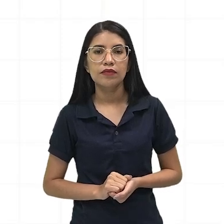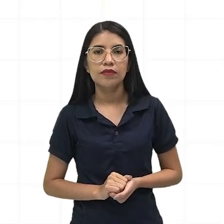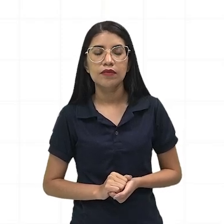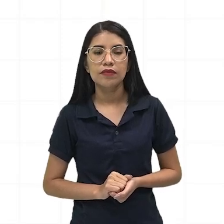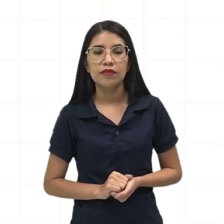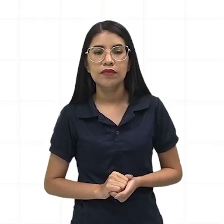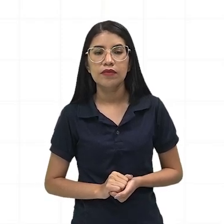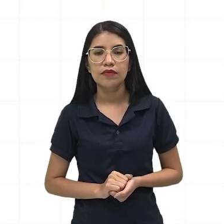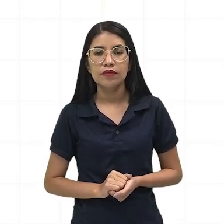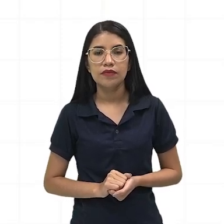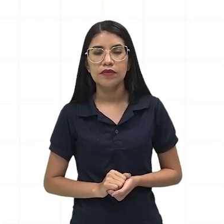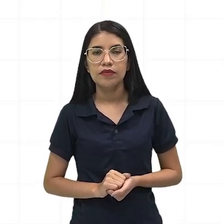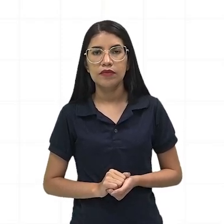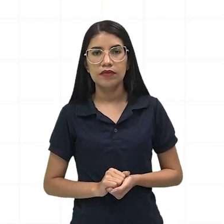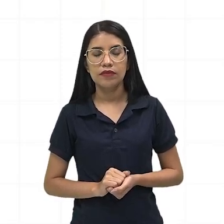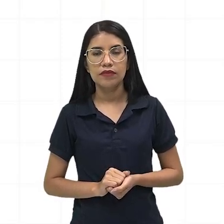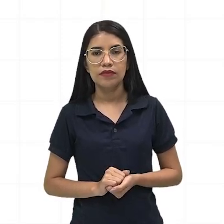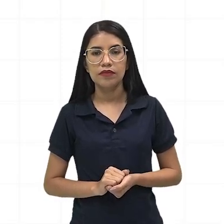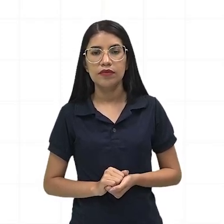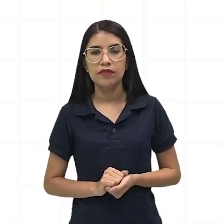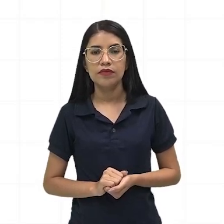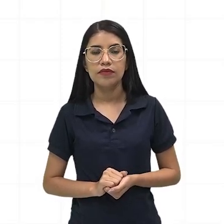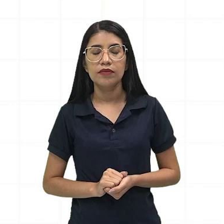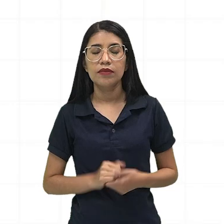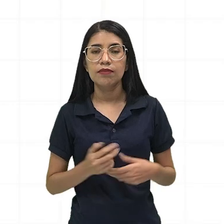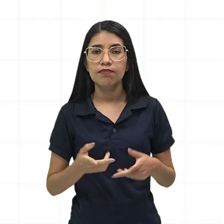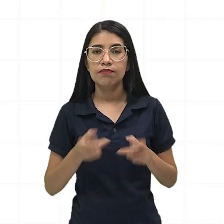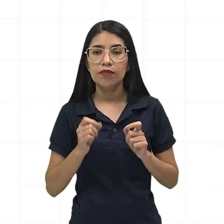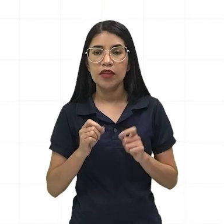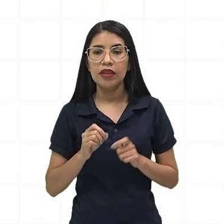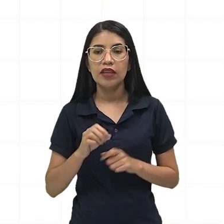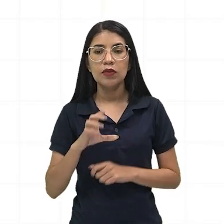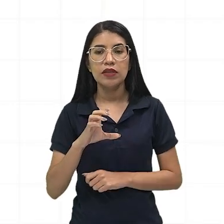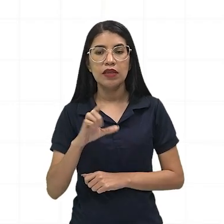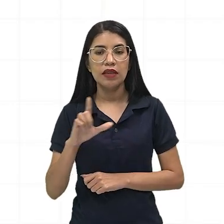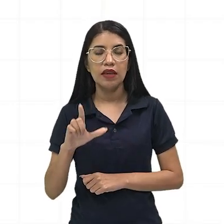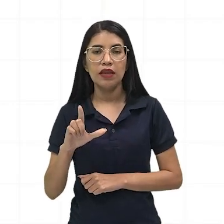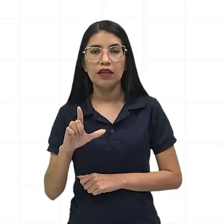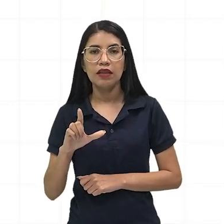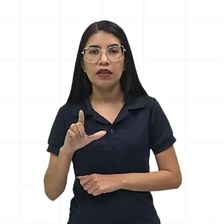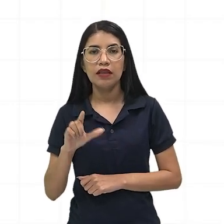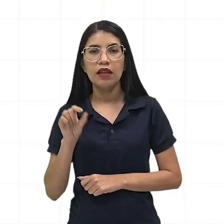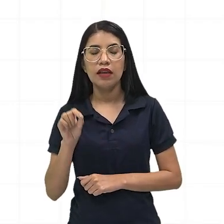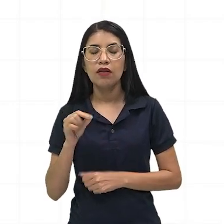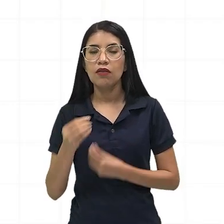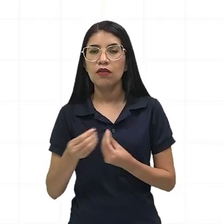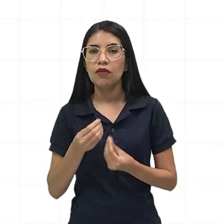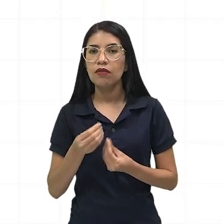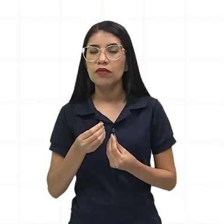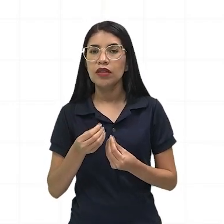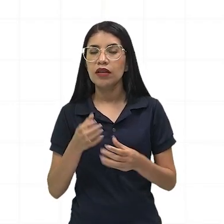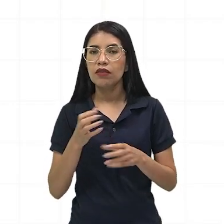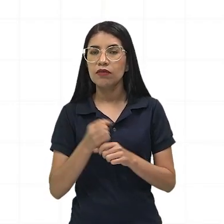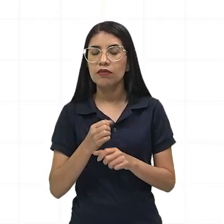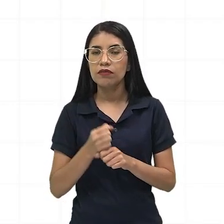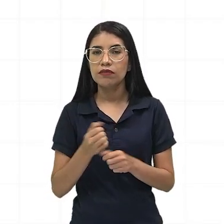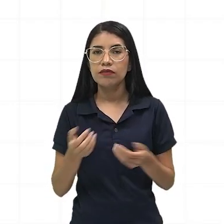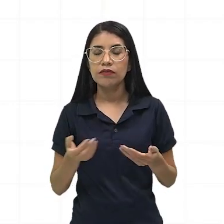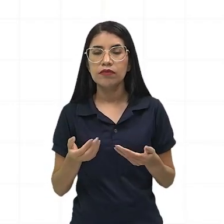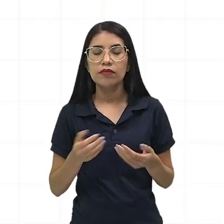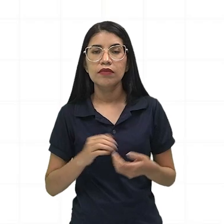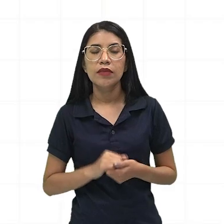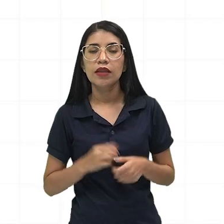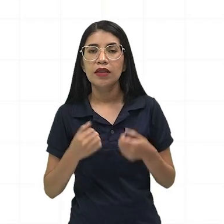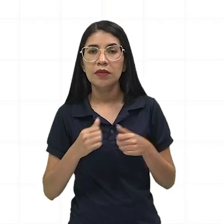Agora 400 centilitros. Ó. Vejam que o centilitros está aqui. Né? E como é que eu vou colocar aqui? Eu